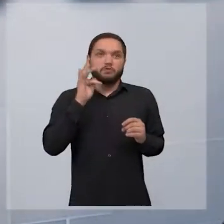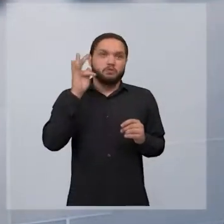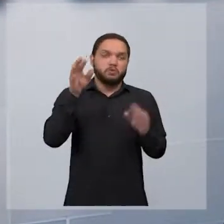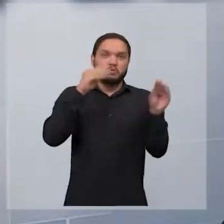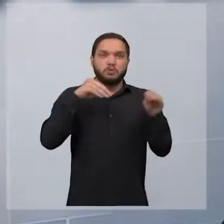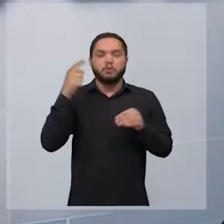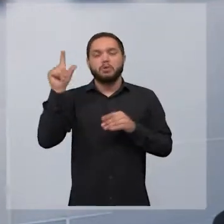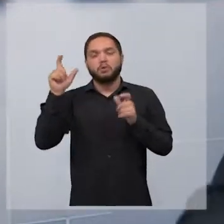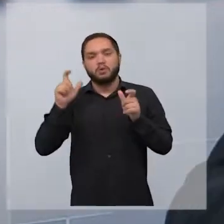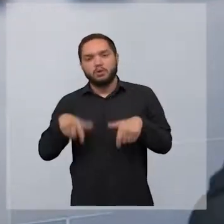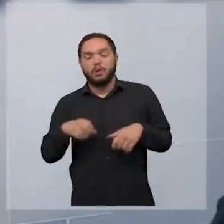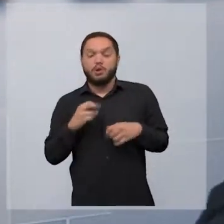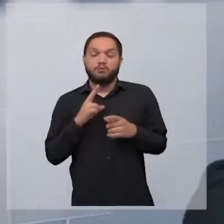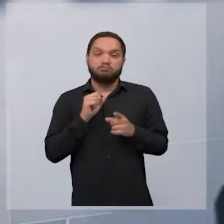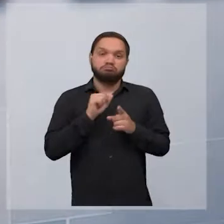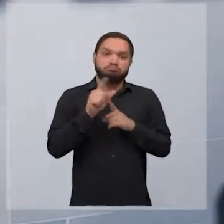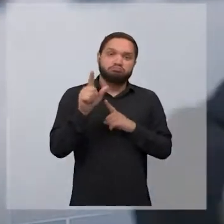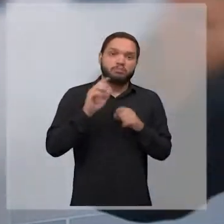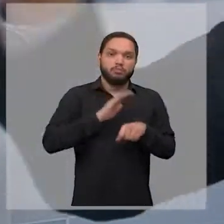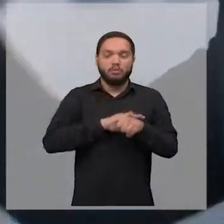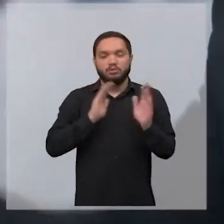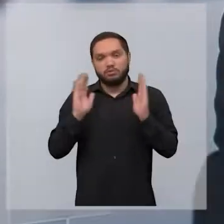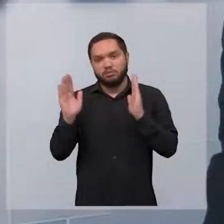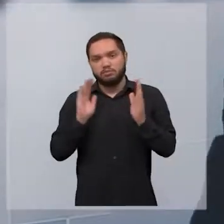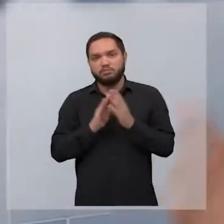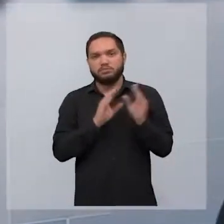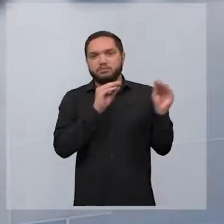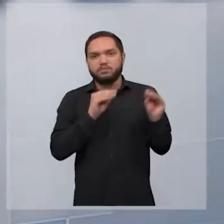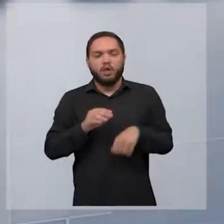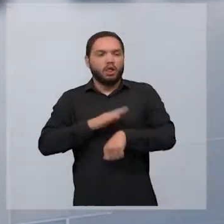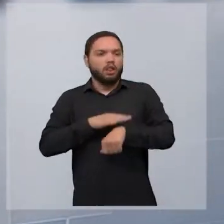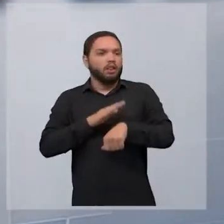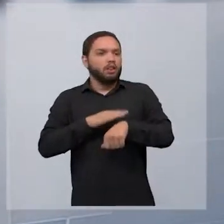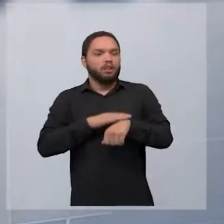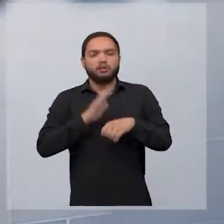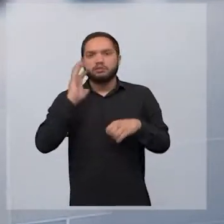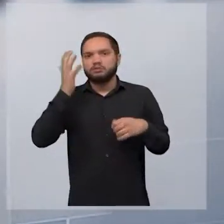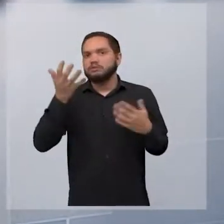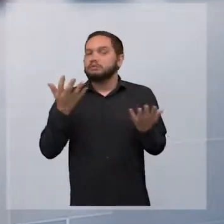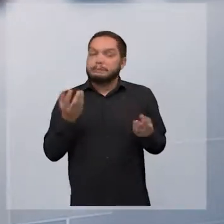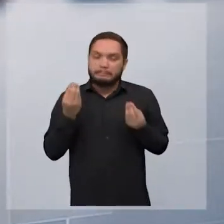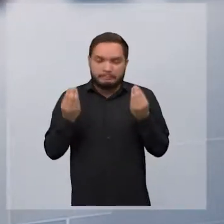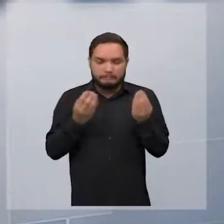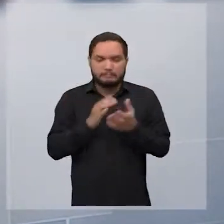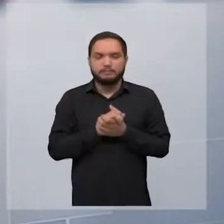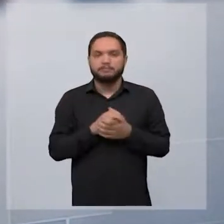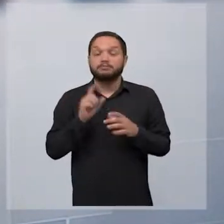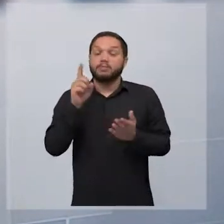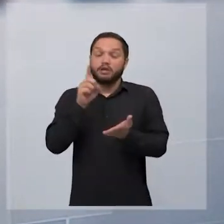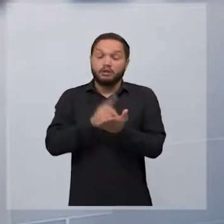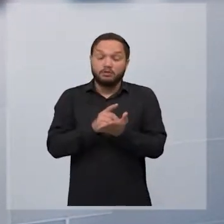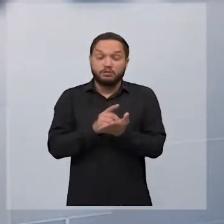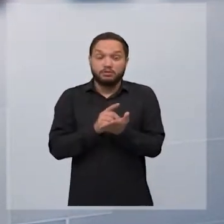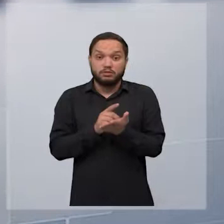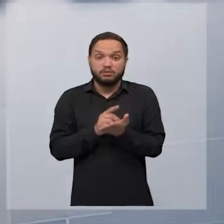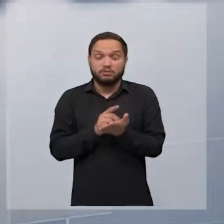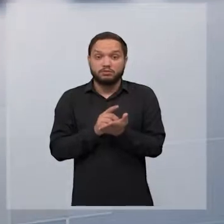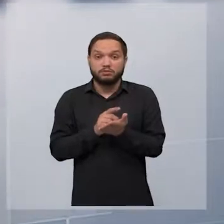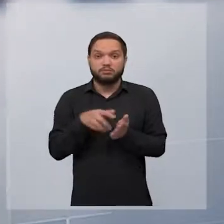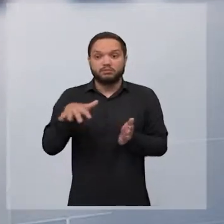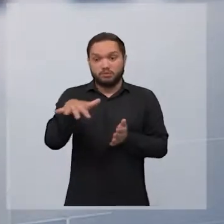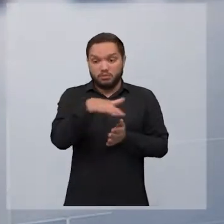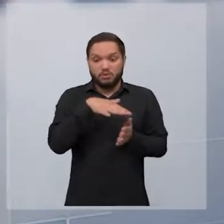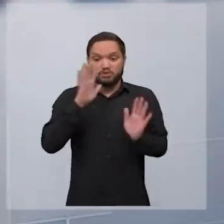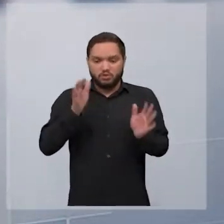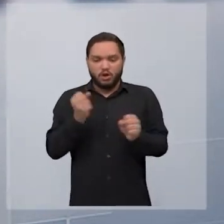aluguei, e aí estou chegando, não tive tempo, vou ver. Mas a verdade é de que no ambiente construído a emenda é